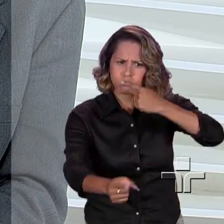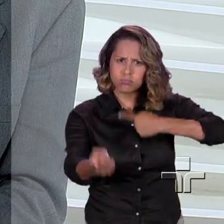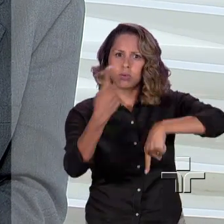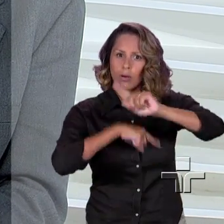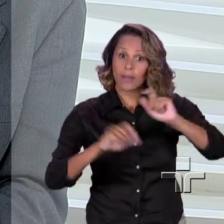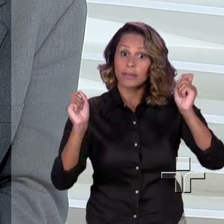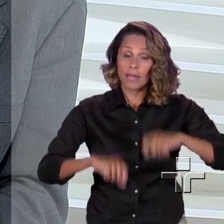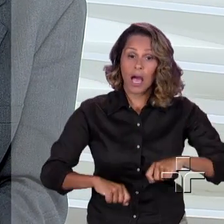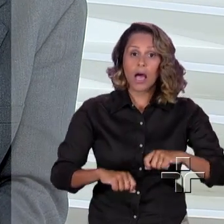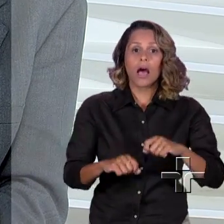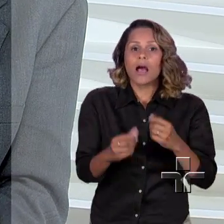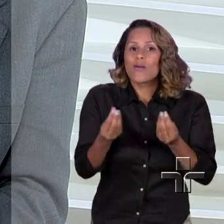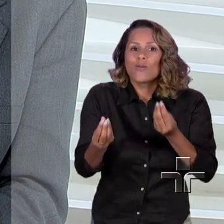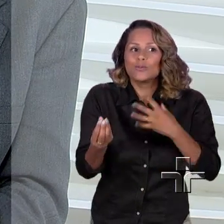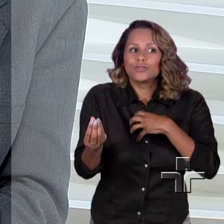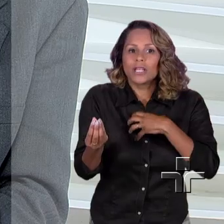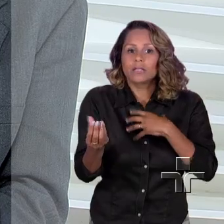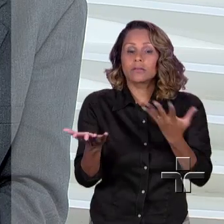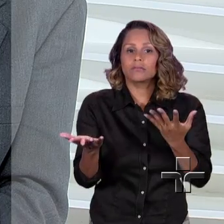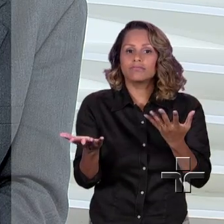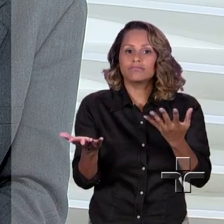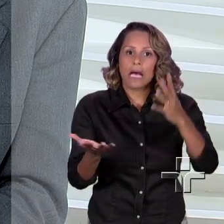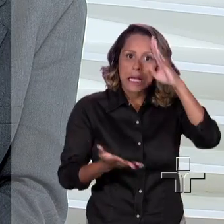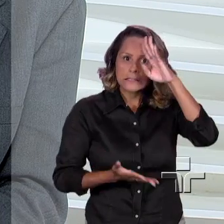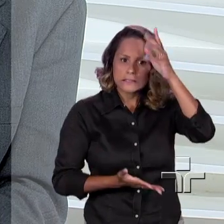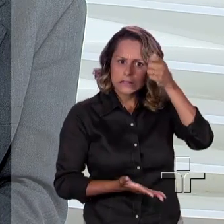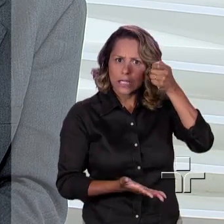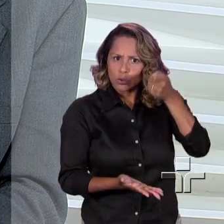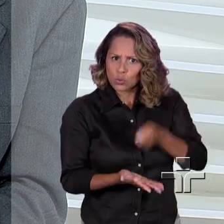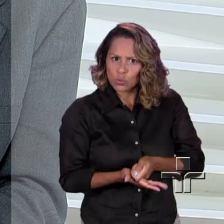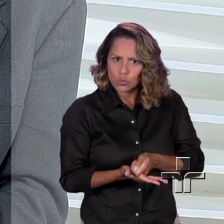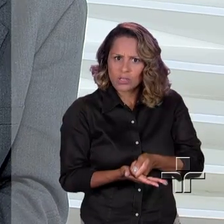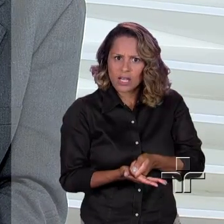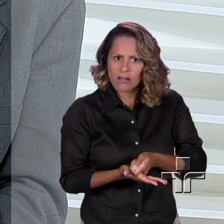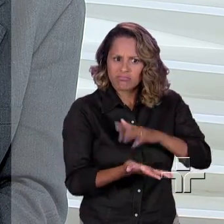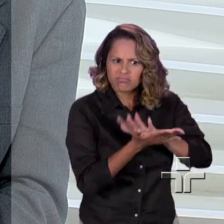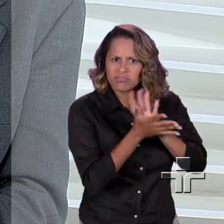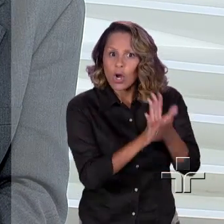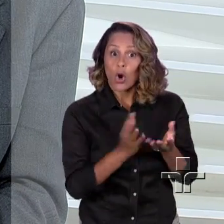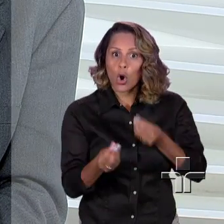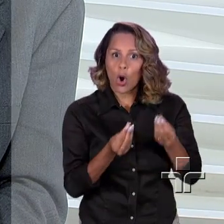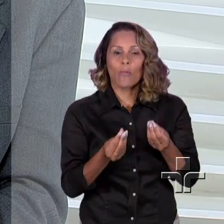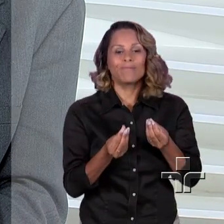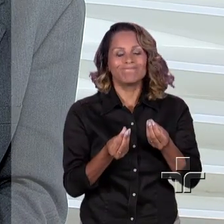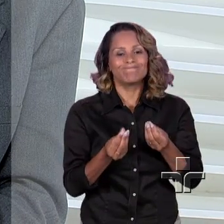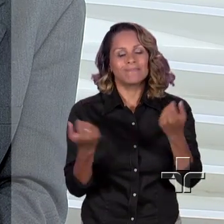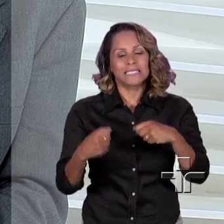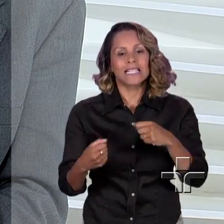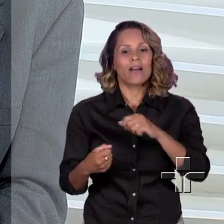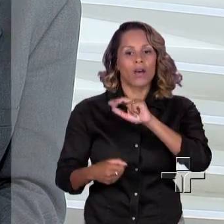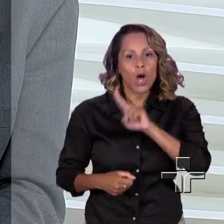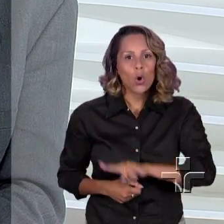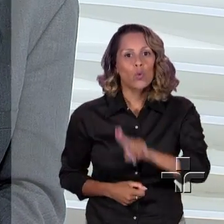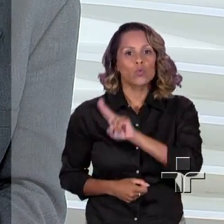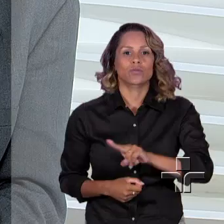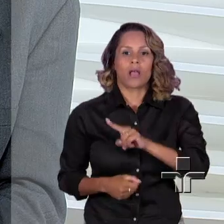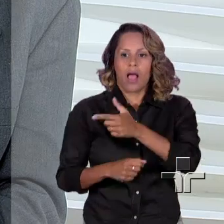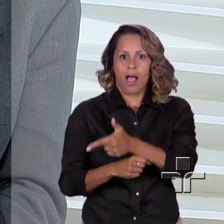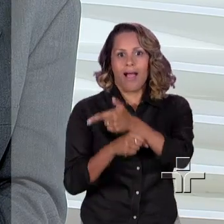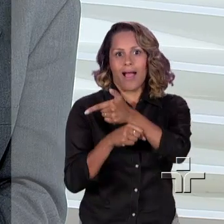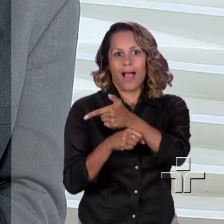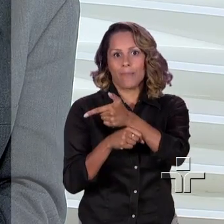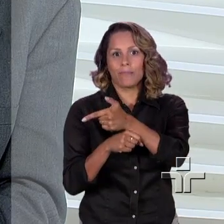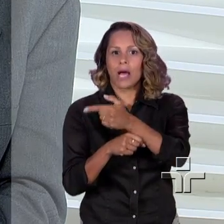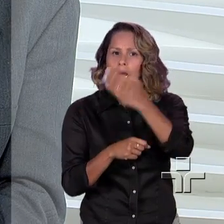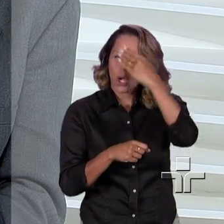única maneira de derrubar a ditadura era com as armas, usando o modelo cubano, o modelo chinês,